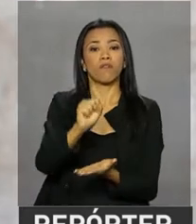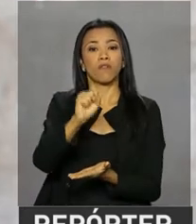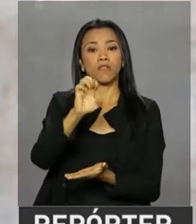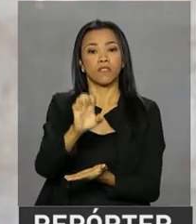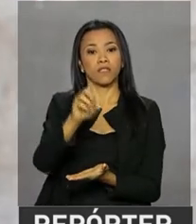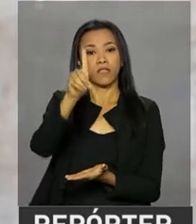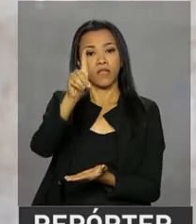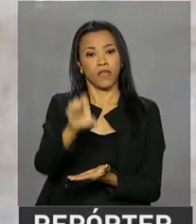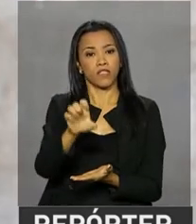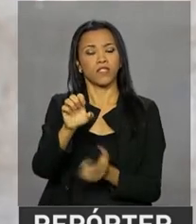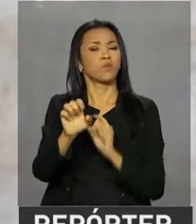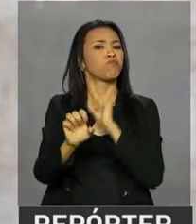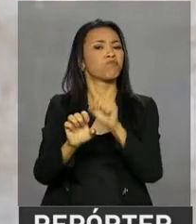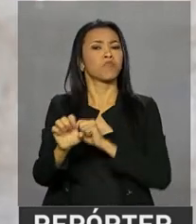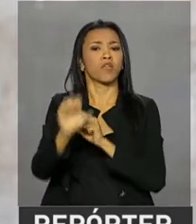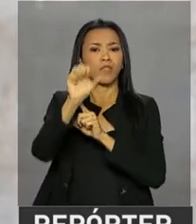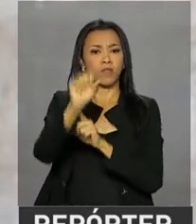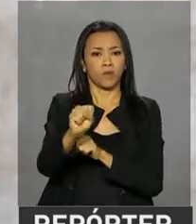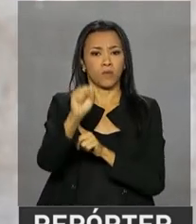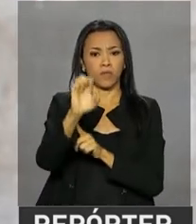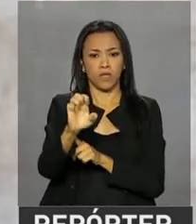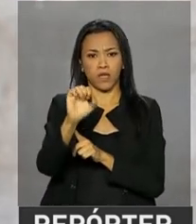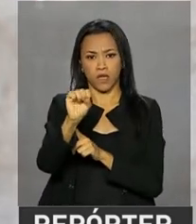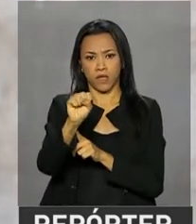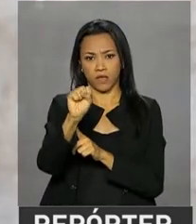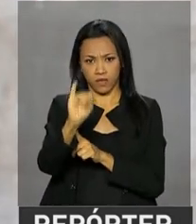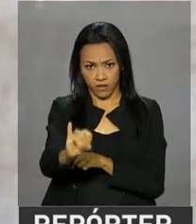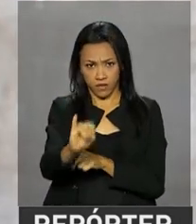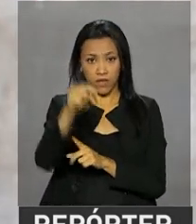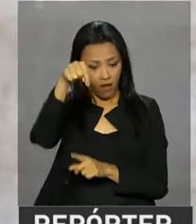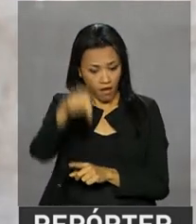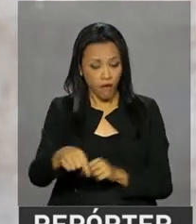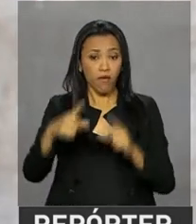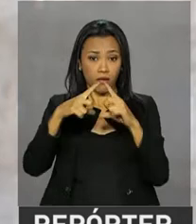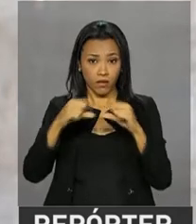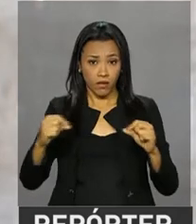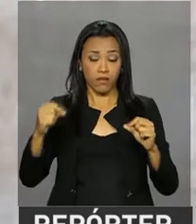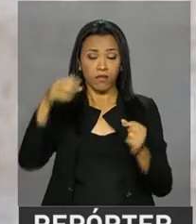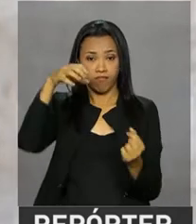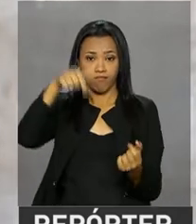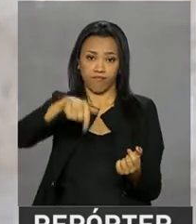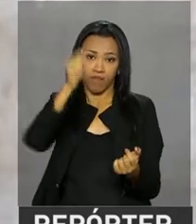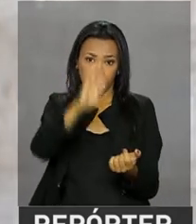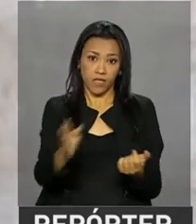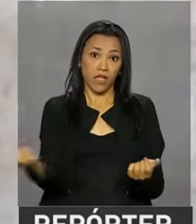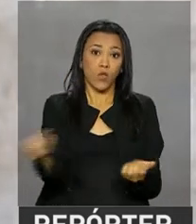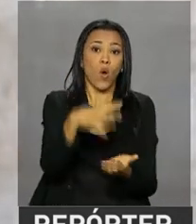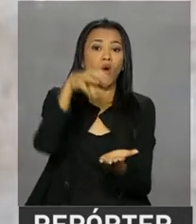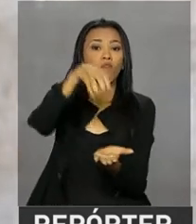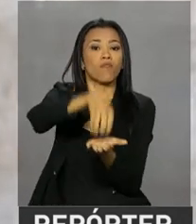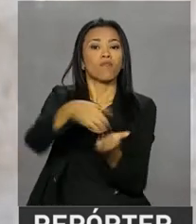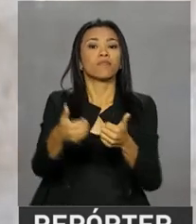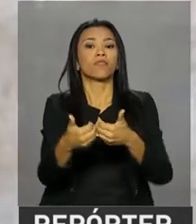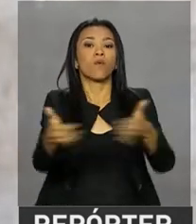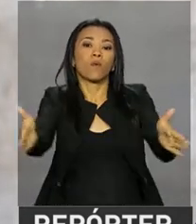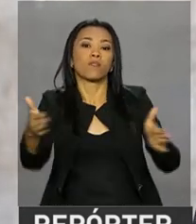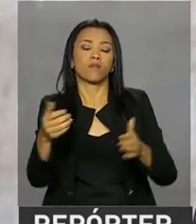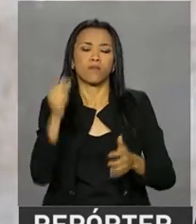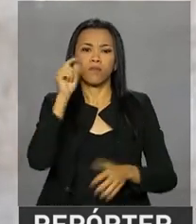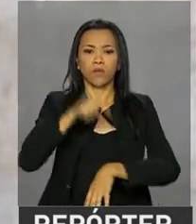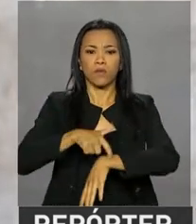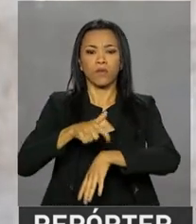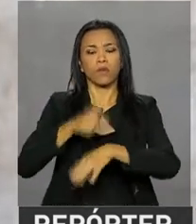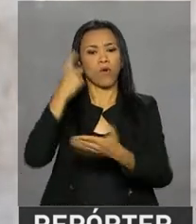sesi que é o serviço social da indústria essa e fica aqui em brasília essa nova sede essa cerimônia de inauguração está marcada para às